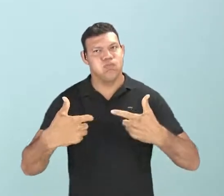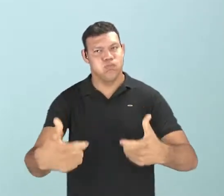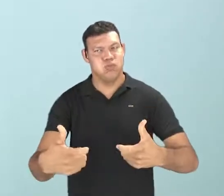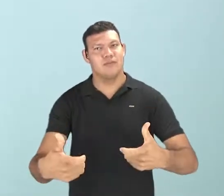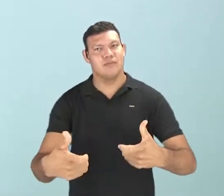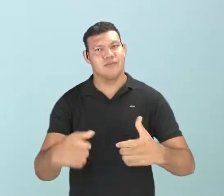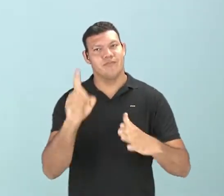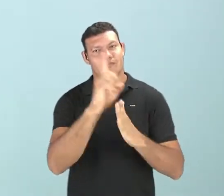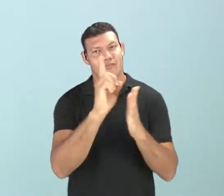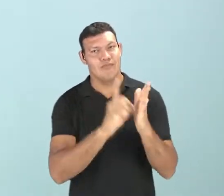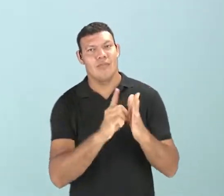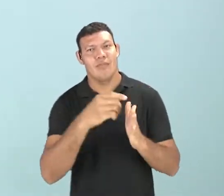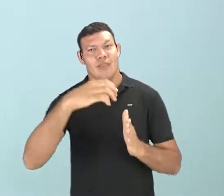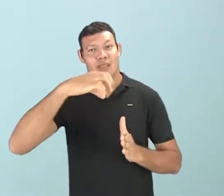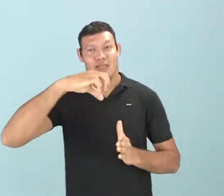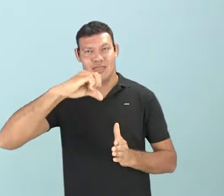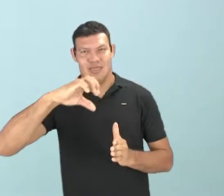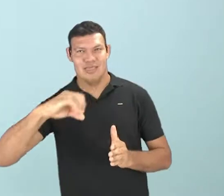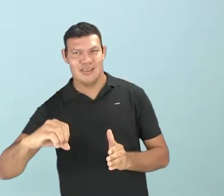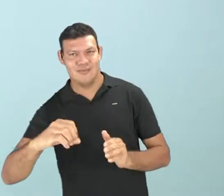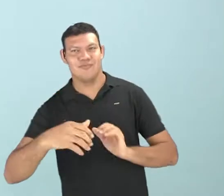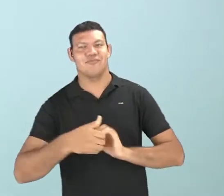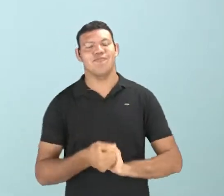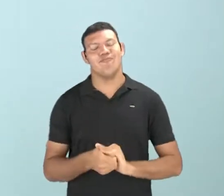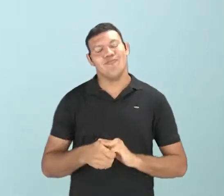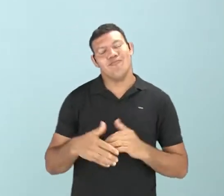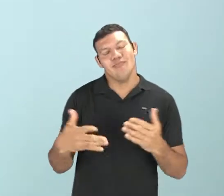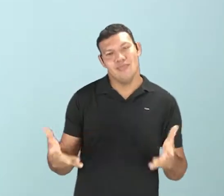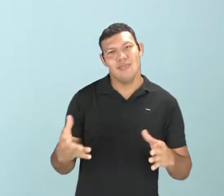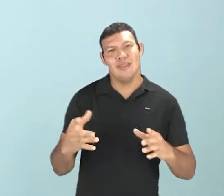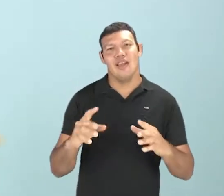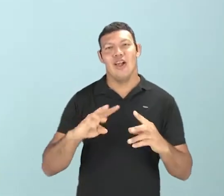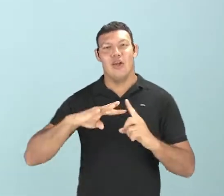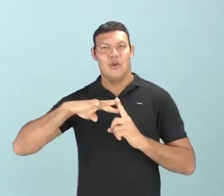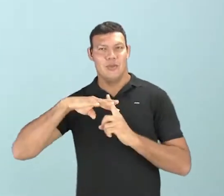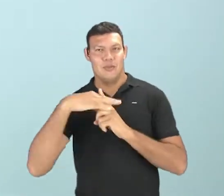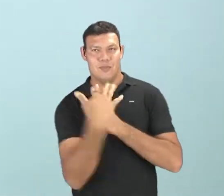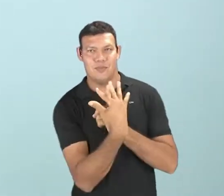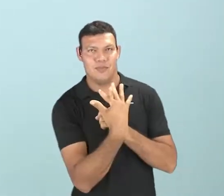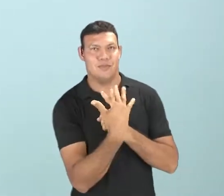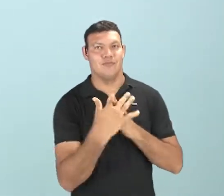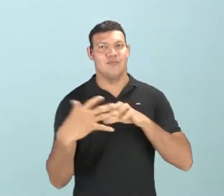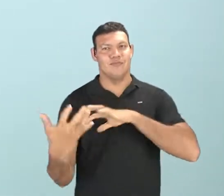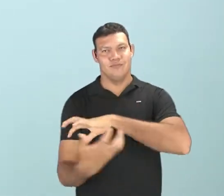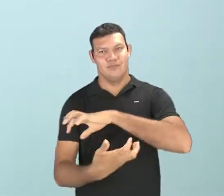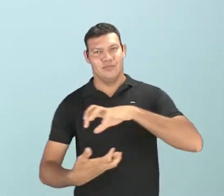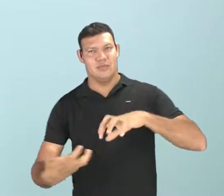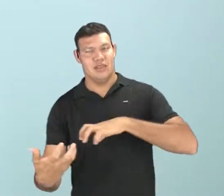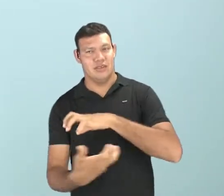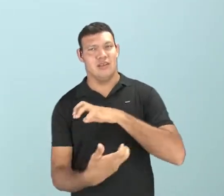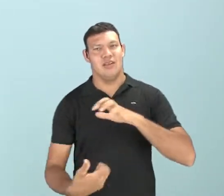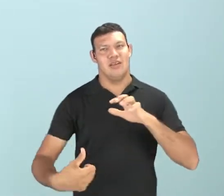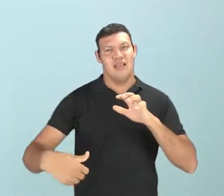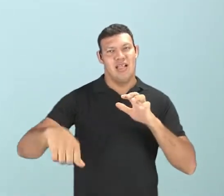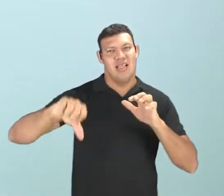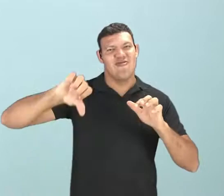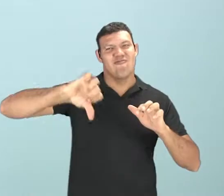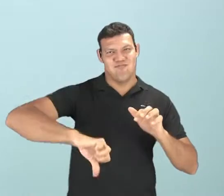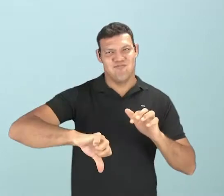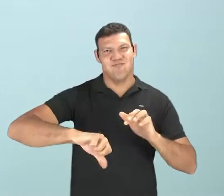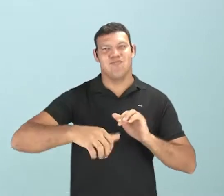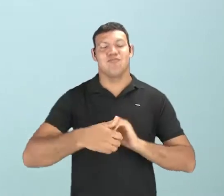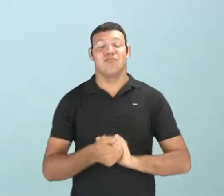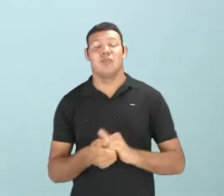praticamente a década de 90, né? Que é nada mais nada menos que o socialismo da Revolução à crise. Então vamos entrar